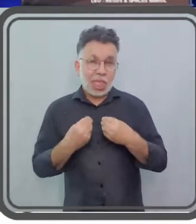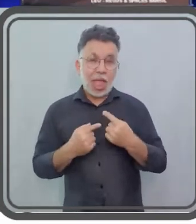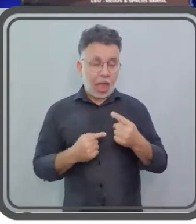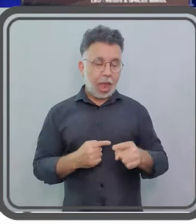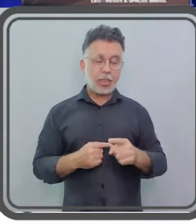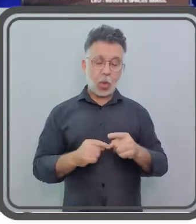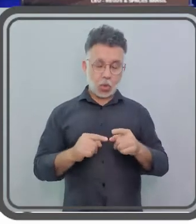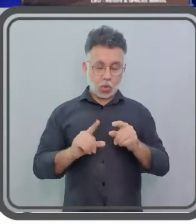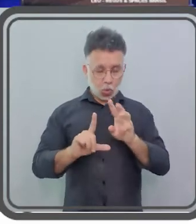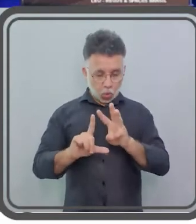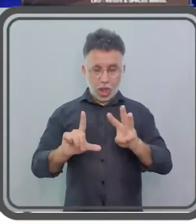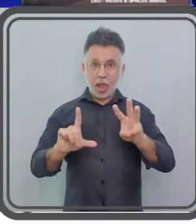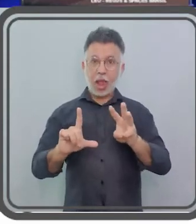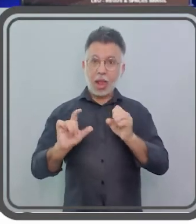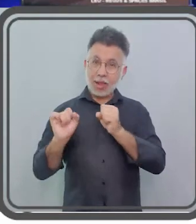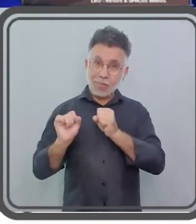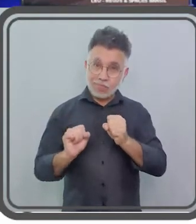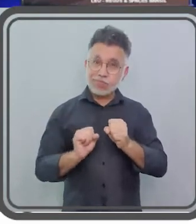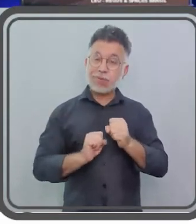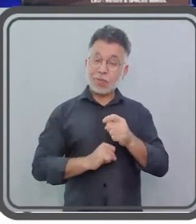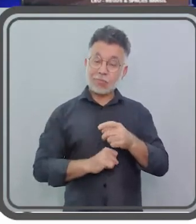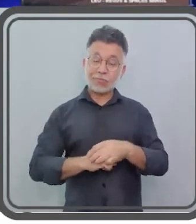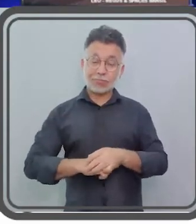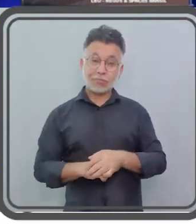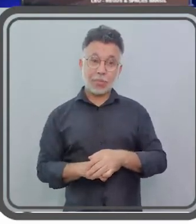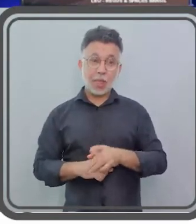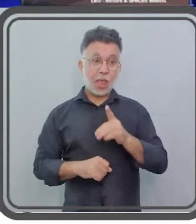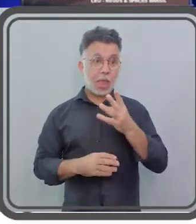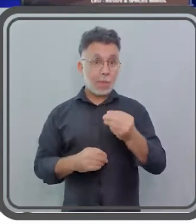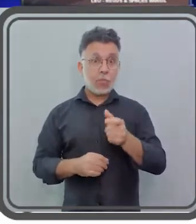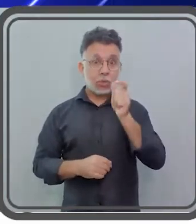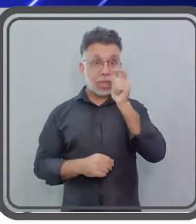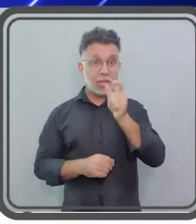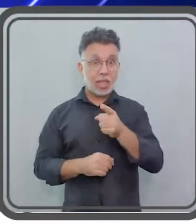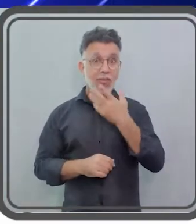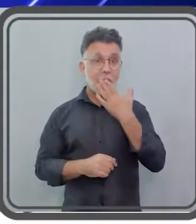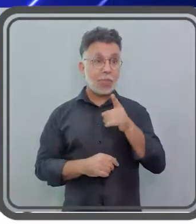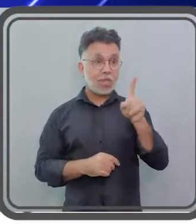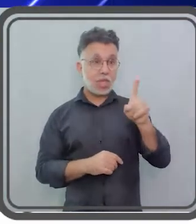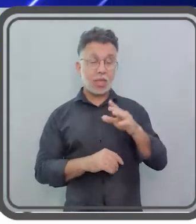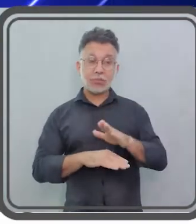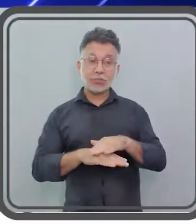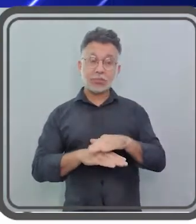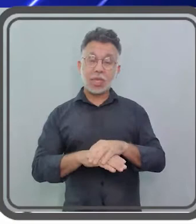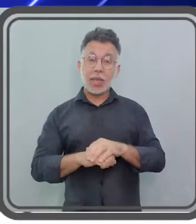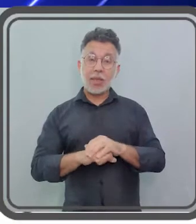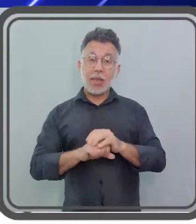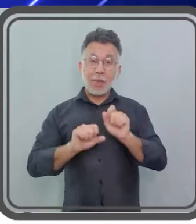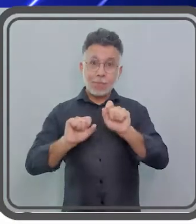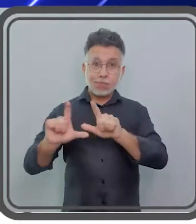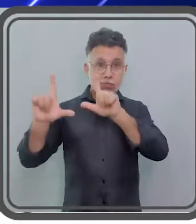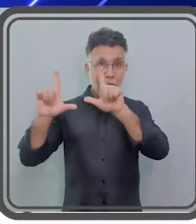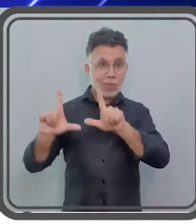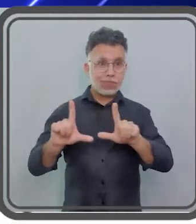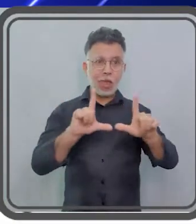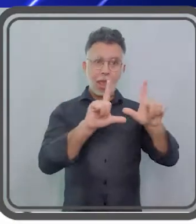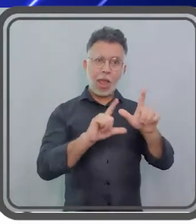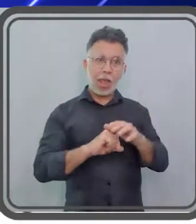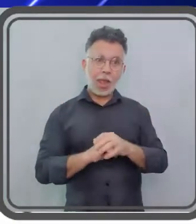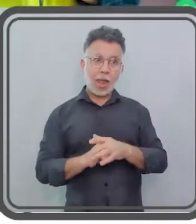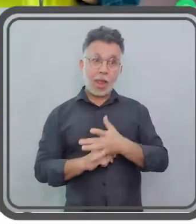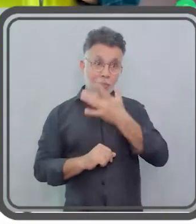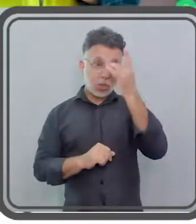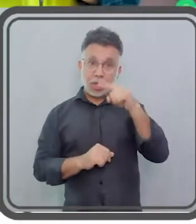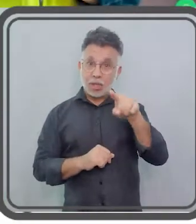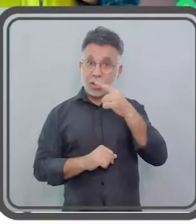poderosa. Muito interessante. Vou até pedir para a produção aqui jogar a minha tela, produção, né? Para o pessoal que